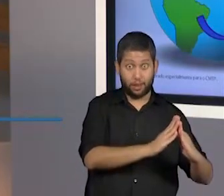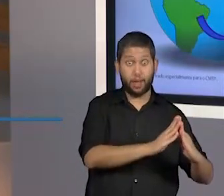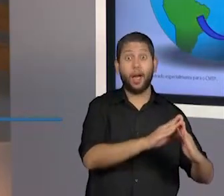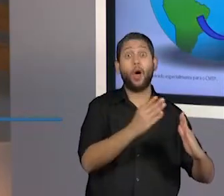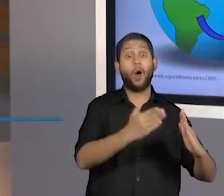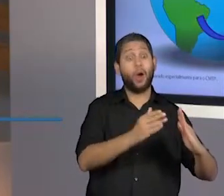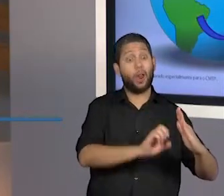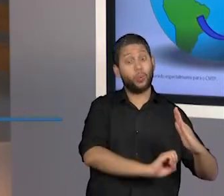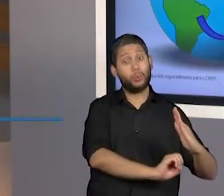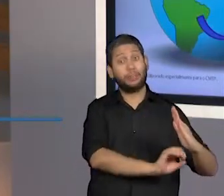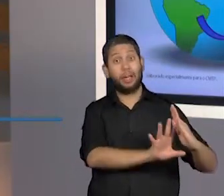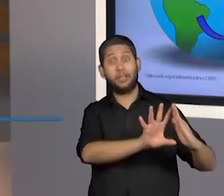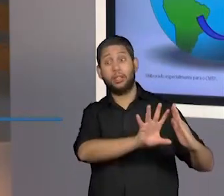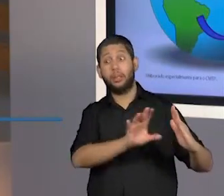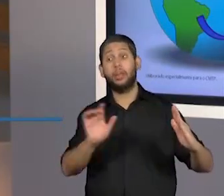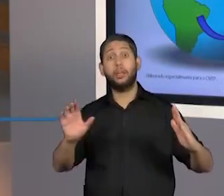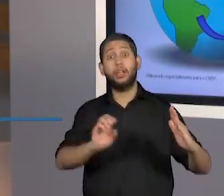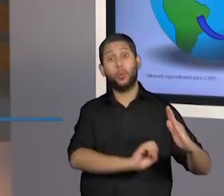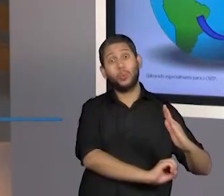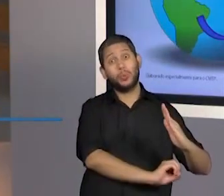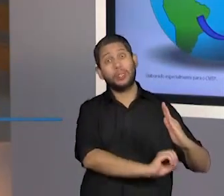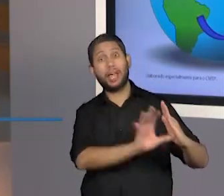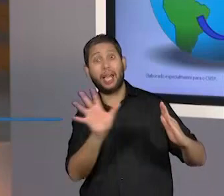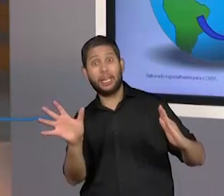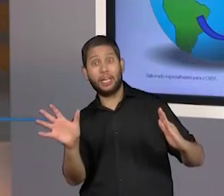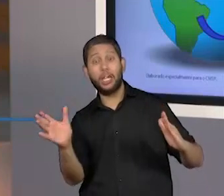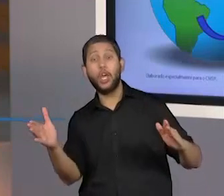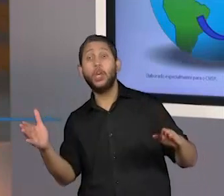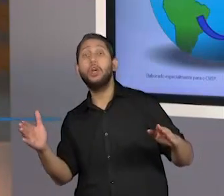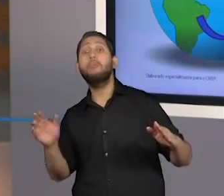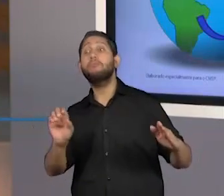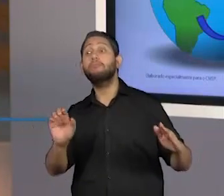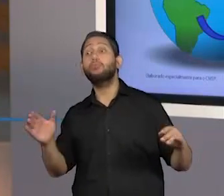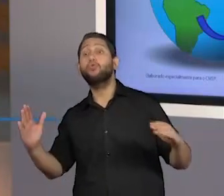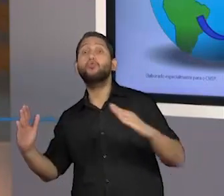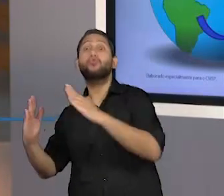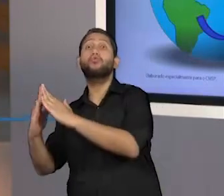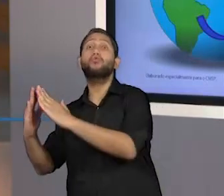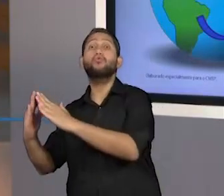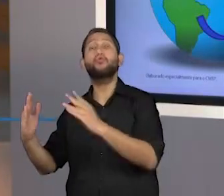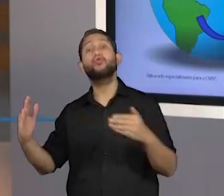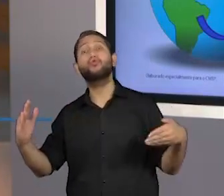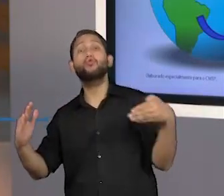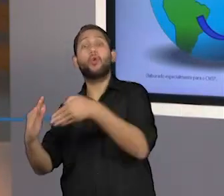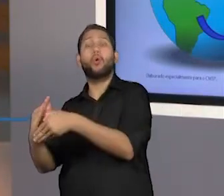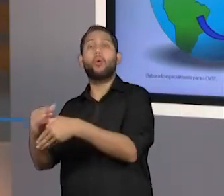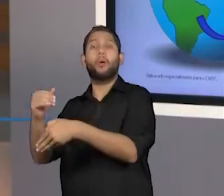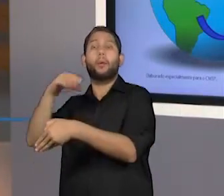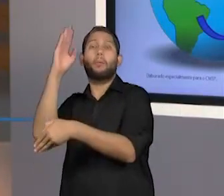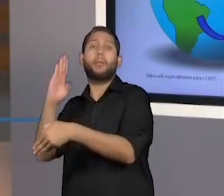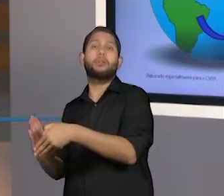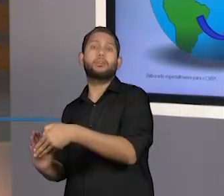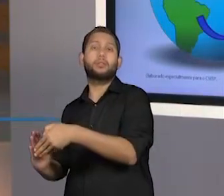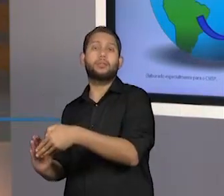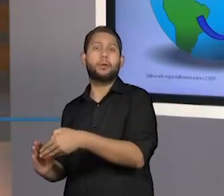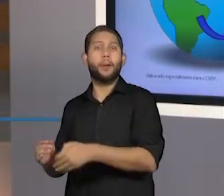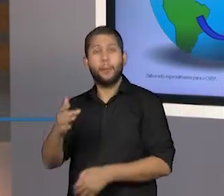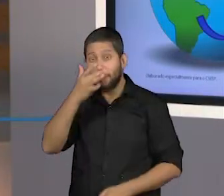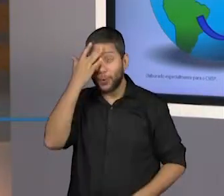diferença? Emigrante, imigrante. Emigrante, movimento de saída.